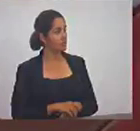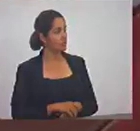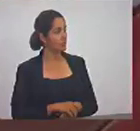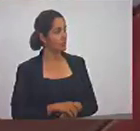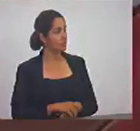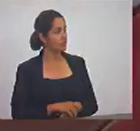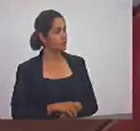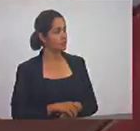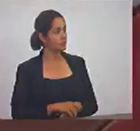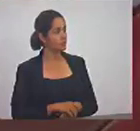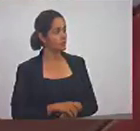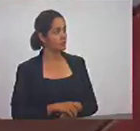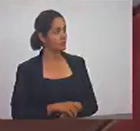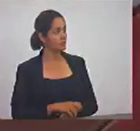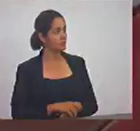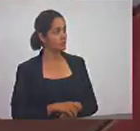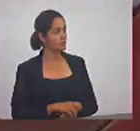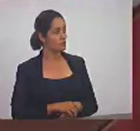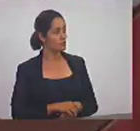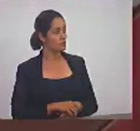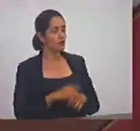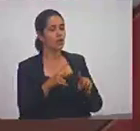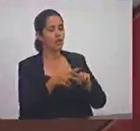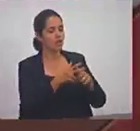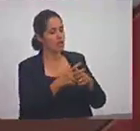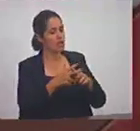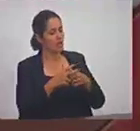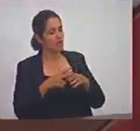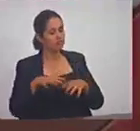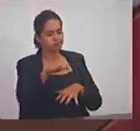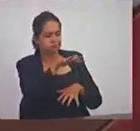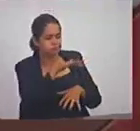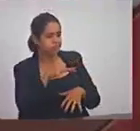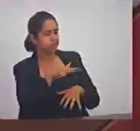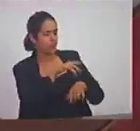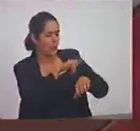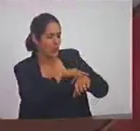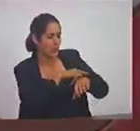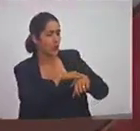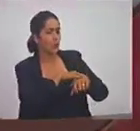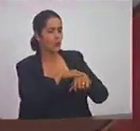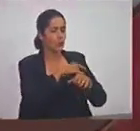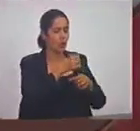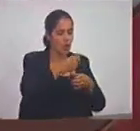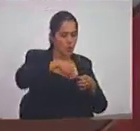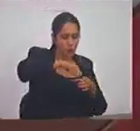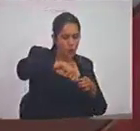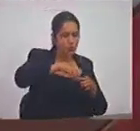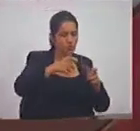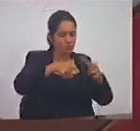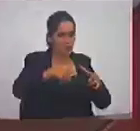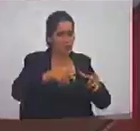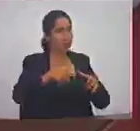será parte elétrica, reforma em geral, cozinhas, banheiros, hidráulico, e além de acessibilidade,